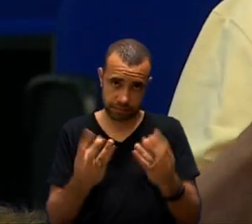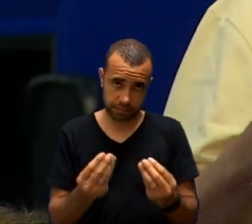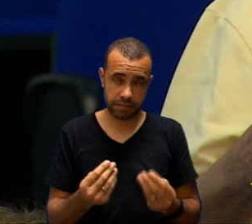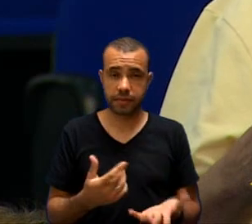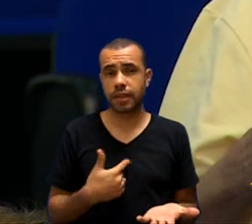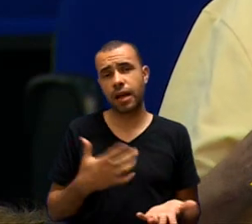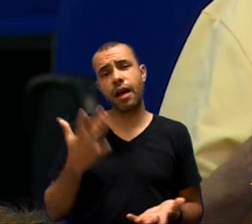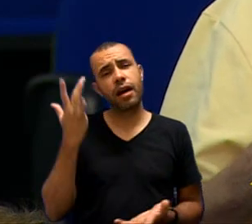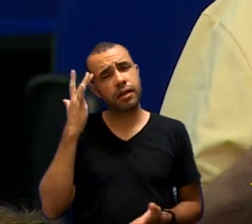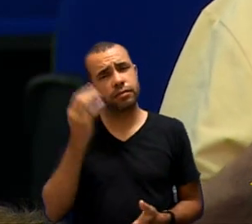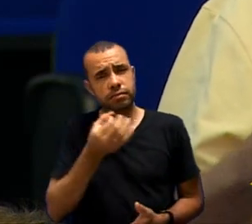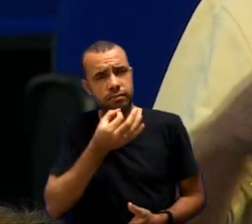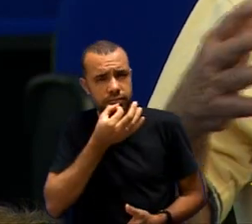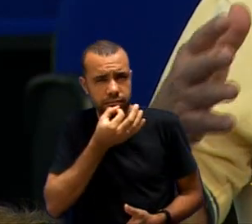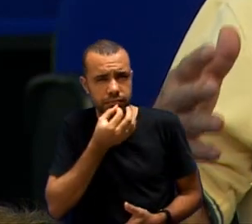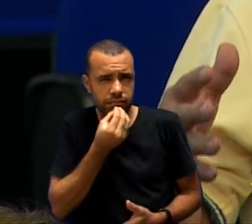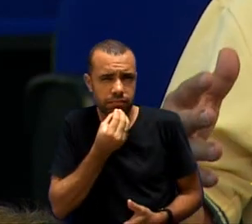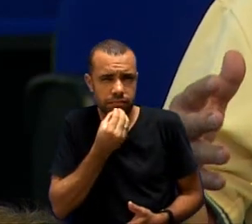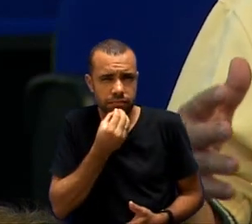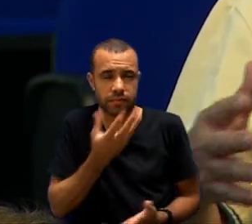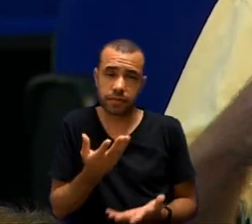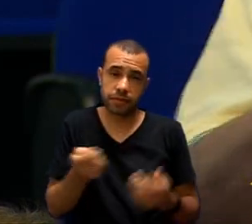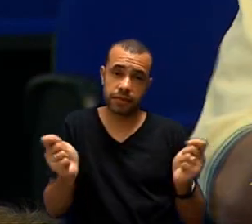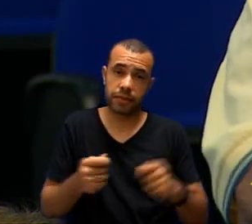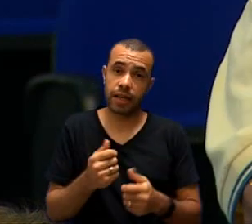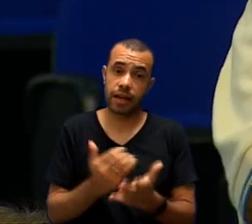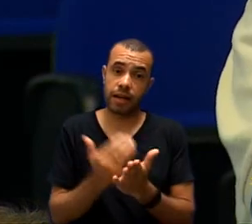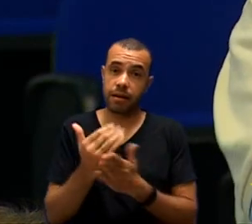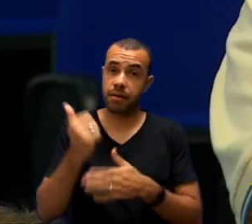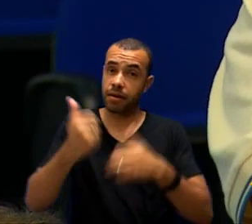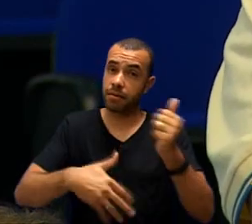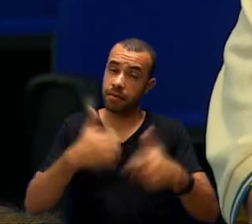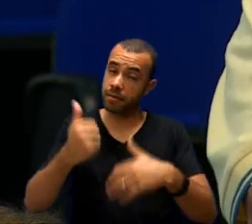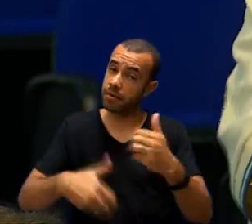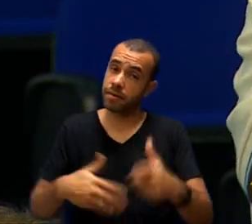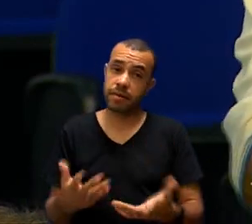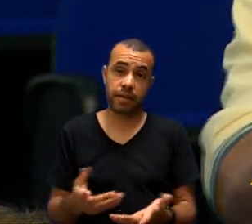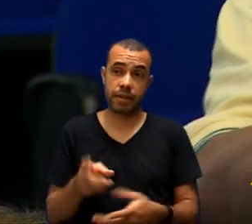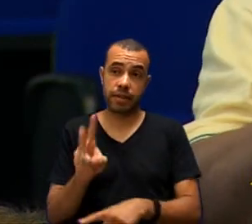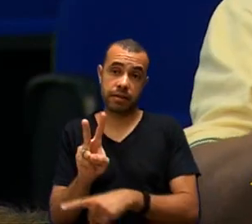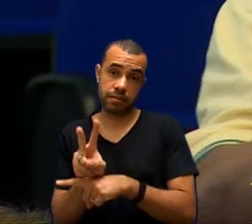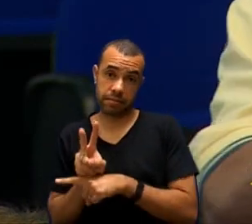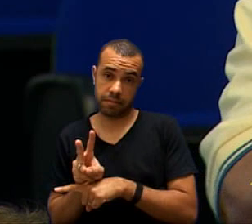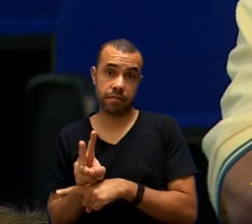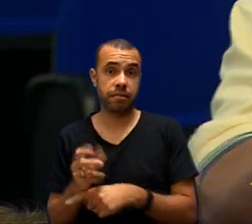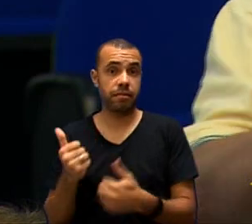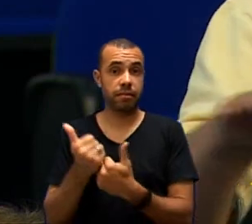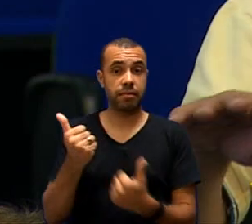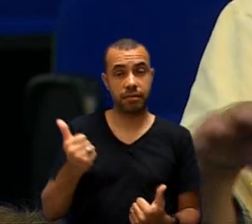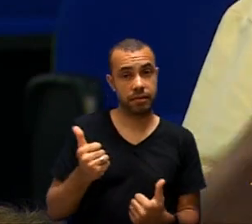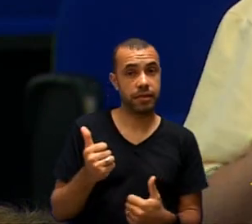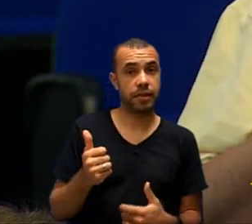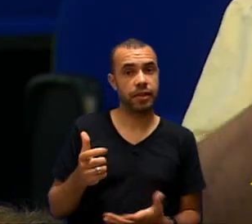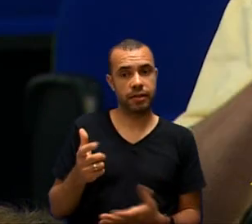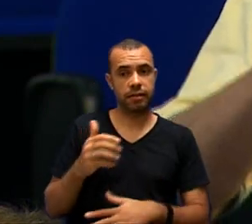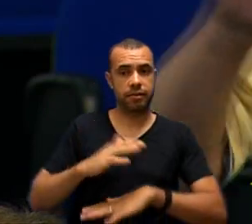falar um pouquinho sobre isso. Ele é representante de uma categoria profissional, respeitável, não tem... Eu sou